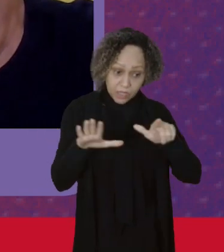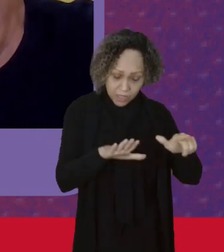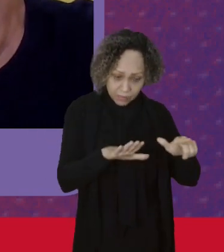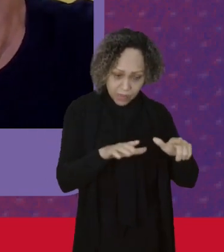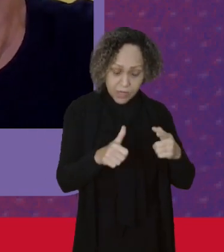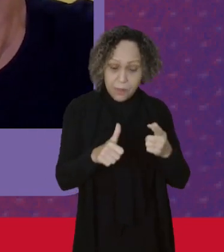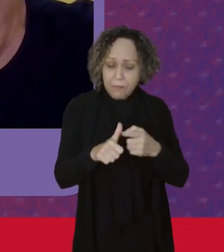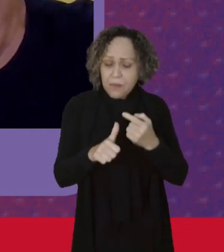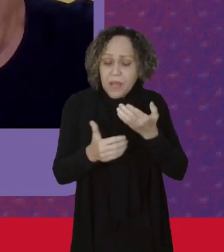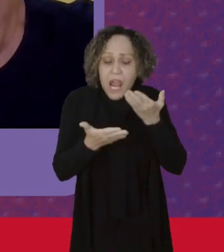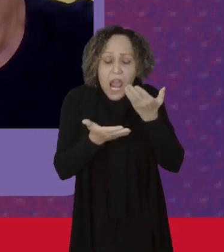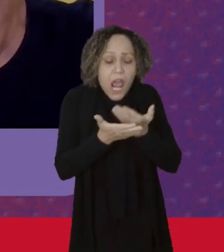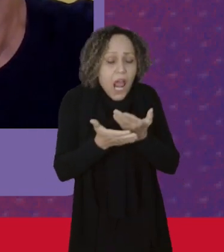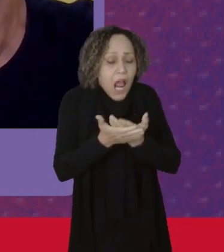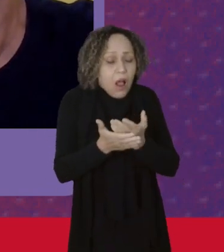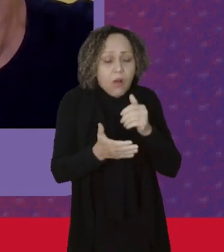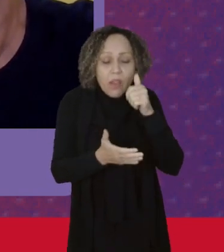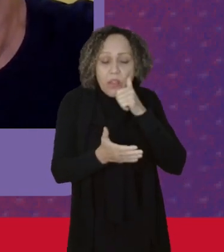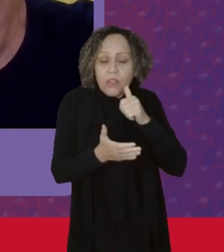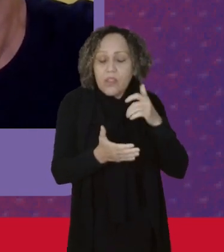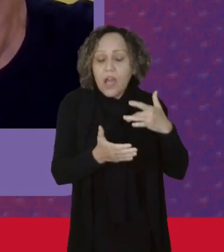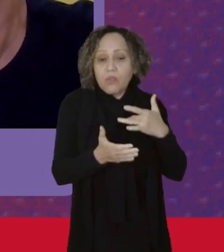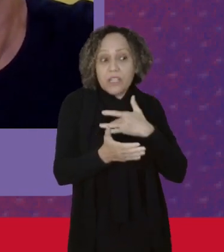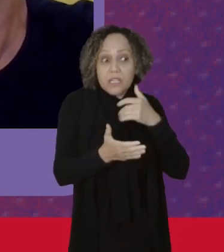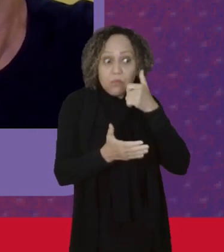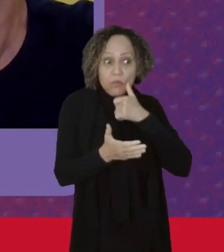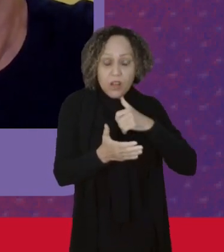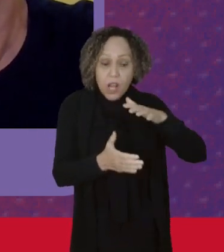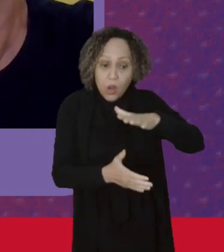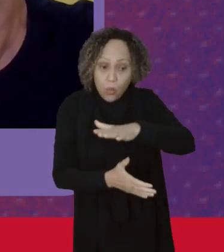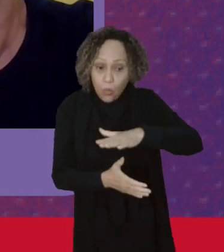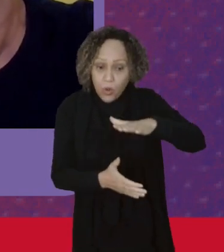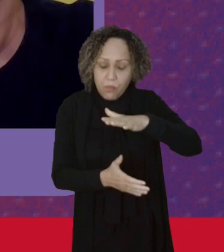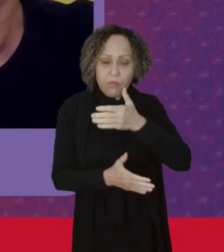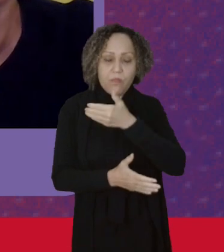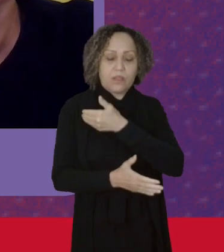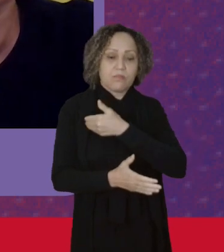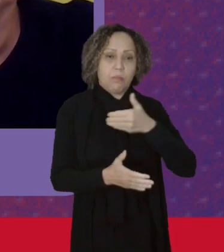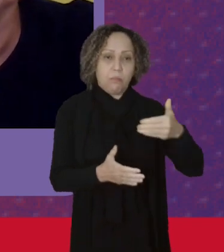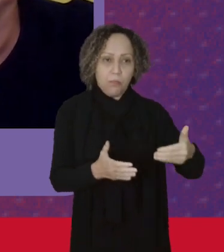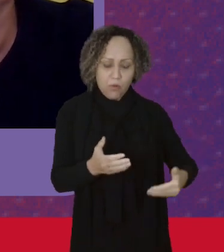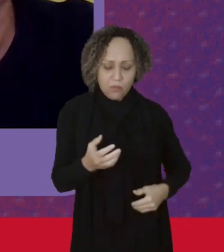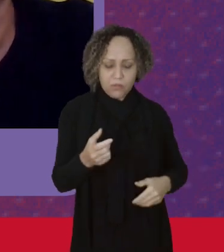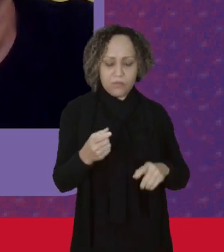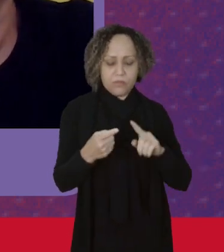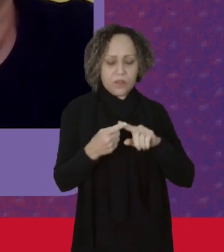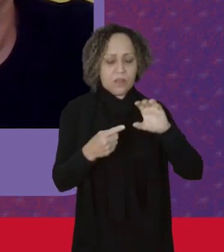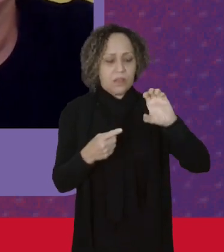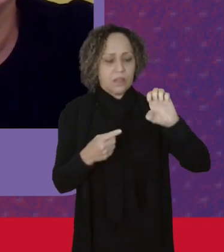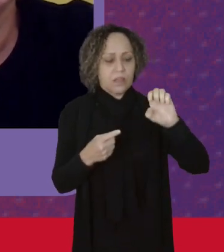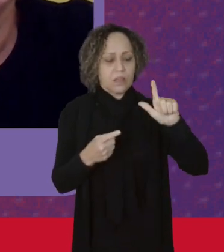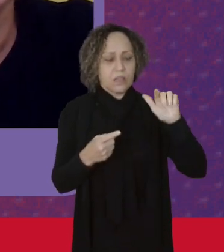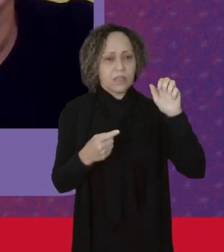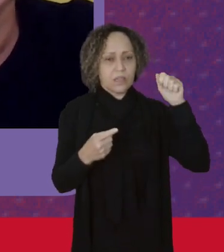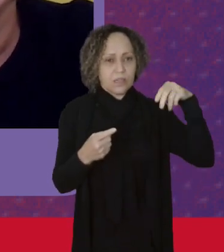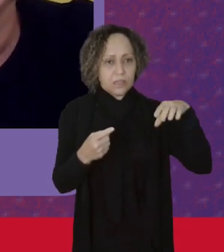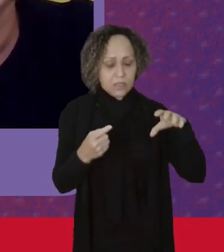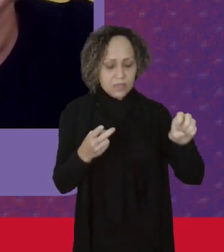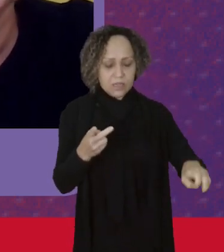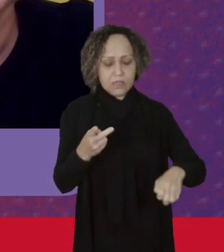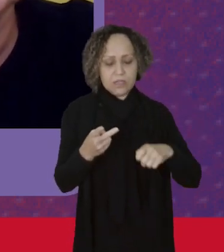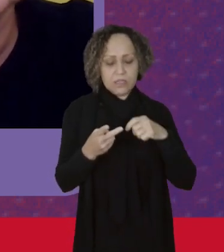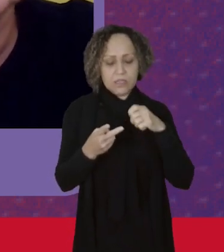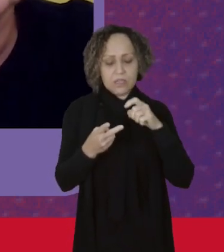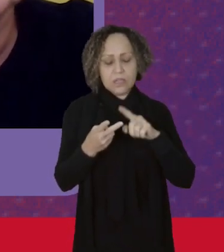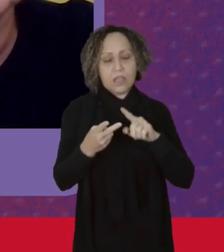na conquista do espaço público, que foi dada pela Eliane. A segunda aula sobre saúde das